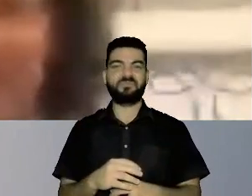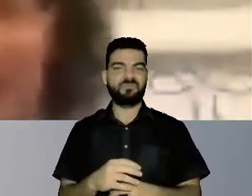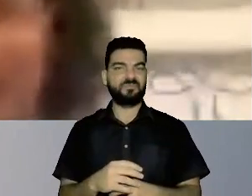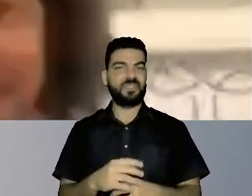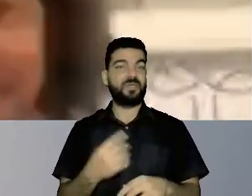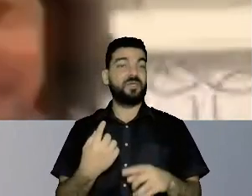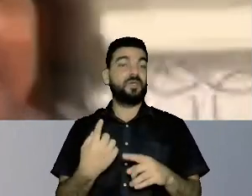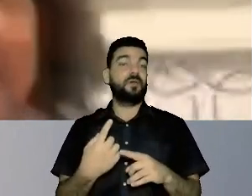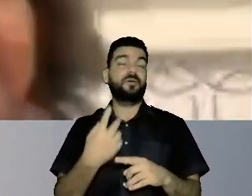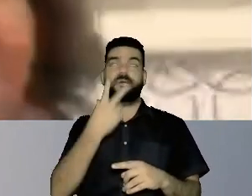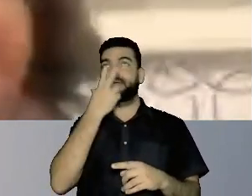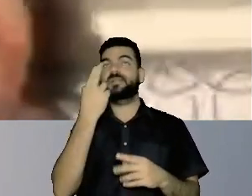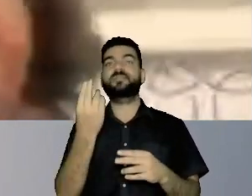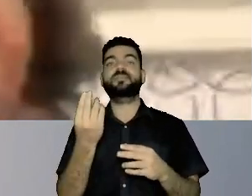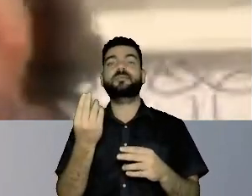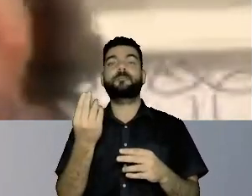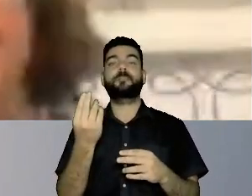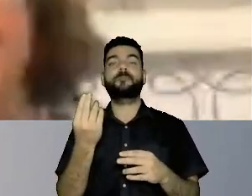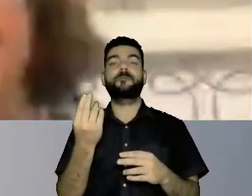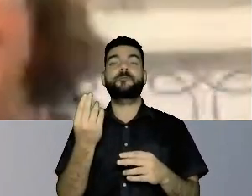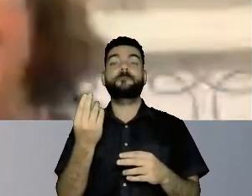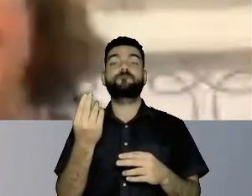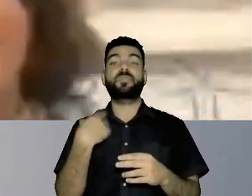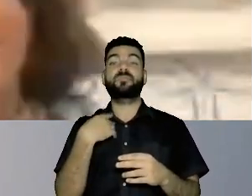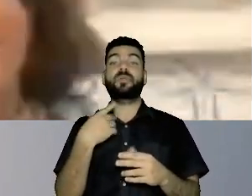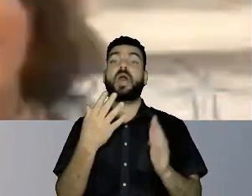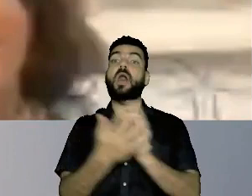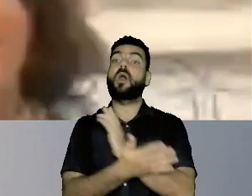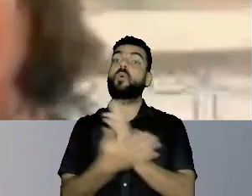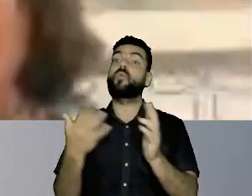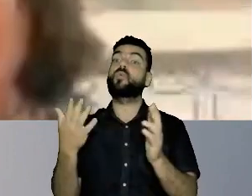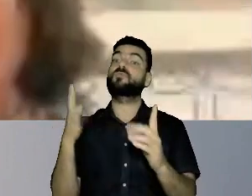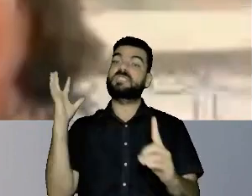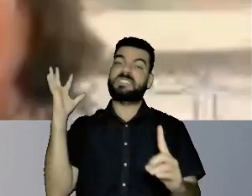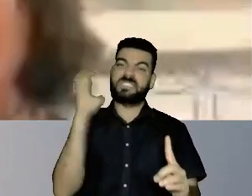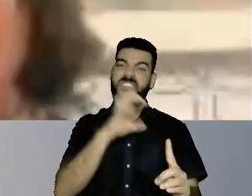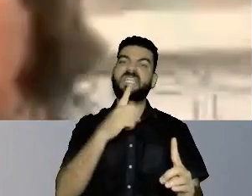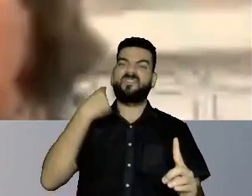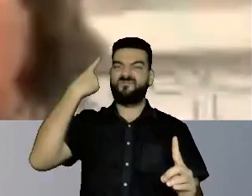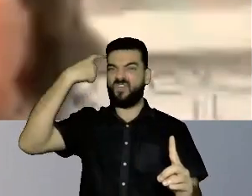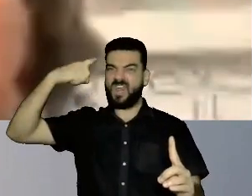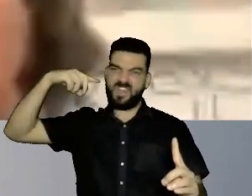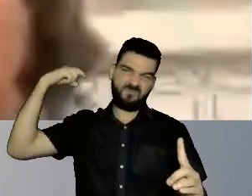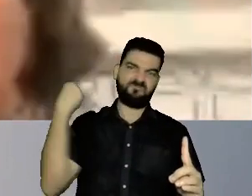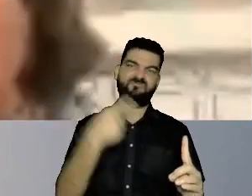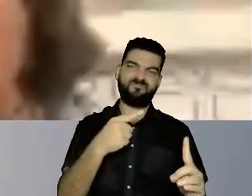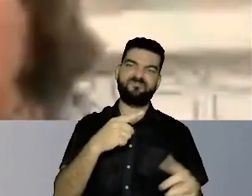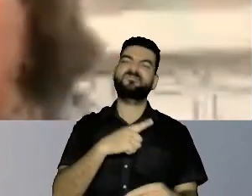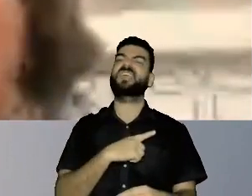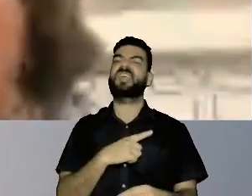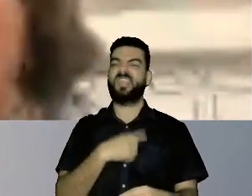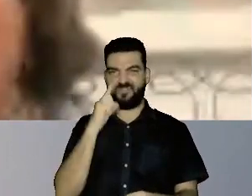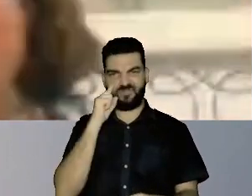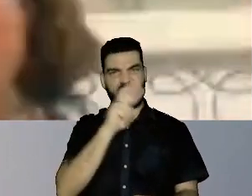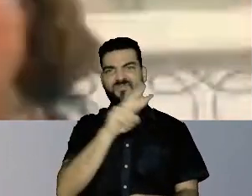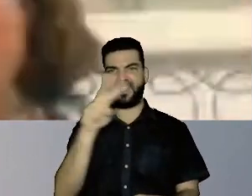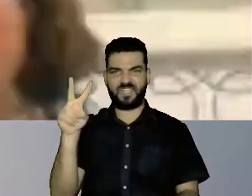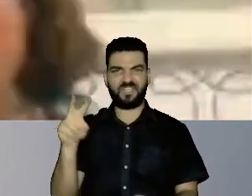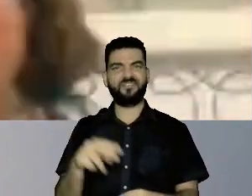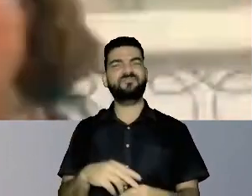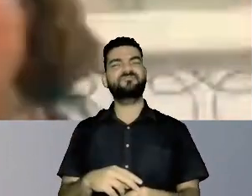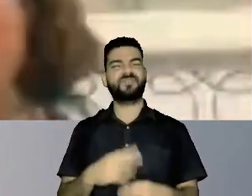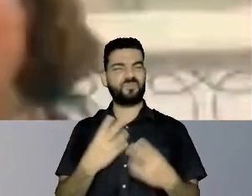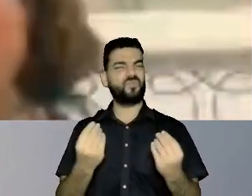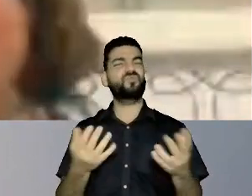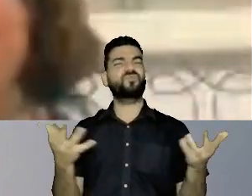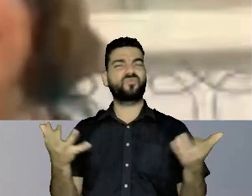de um desses grupos que sofrem ainda muito, né, com um discurso que oprime e